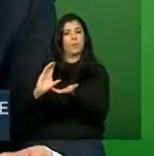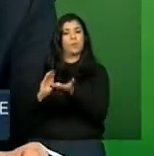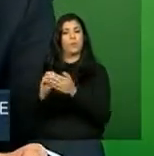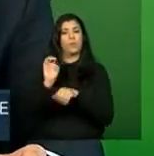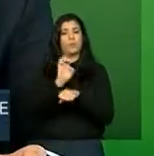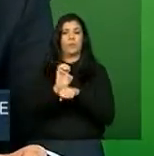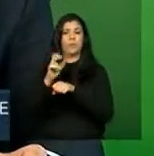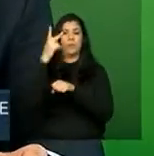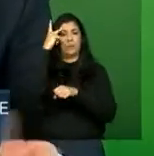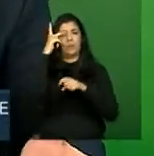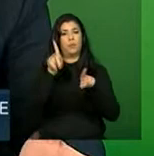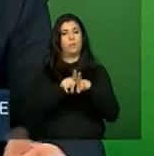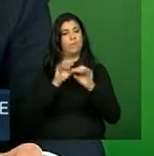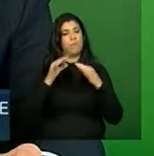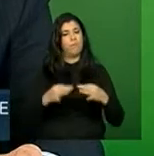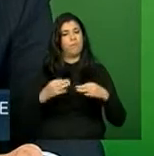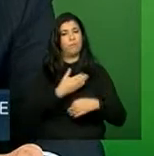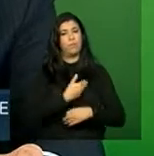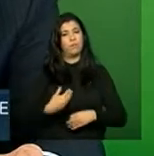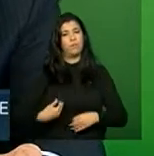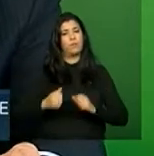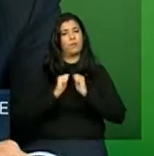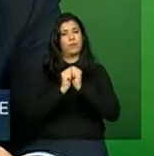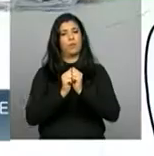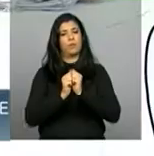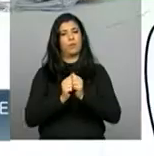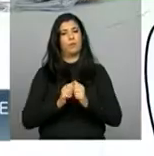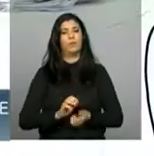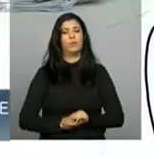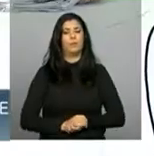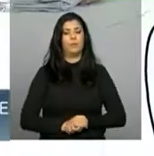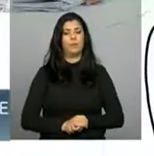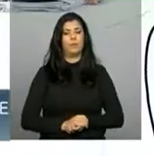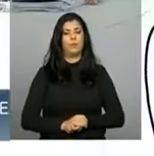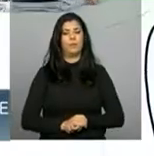ou certeza Governo Federal vai estar junto com o estado de São Paulo